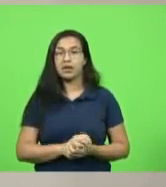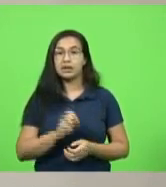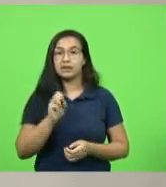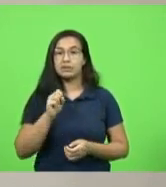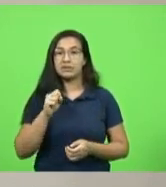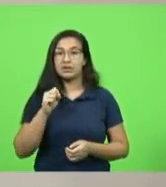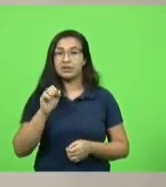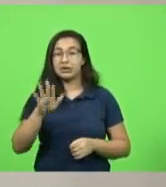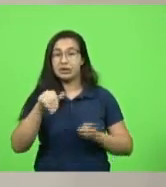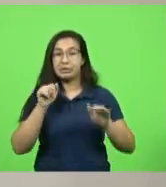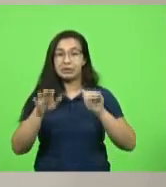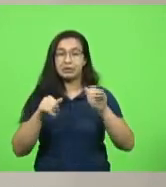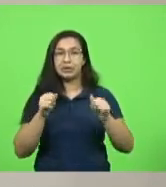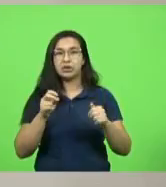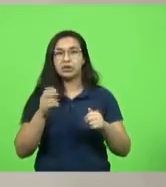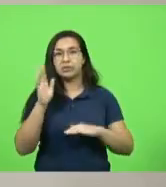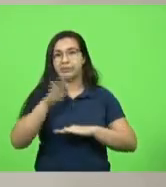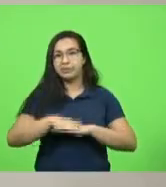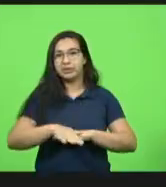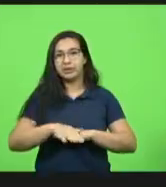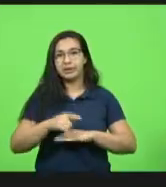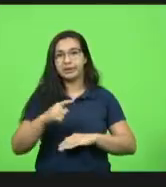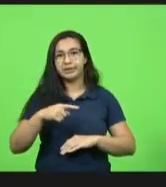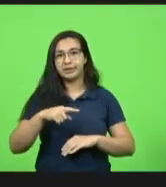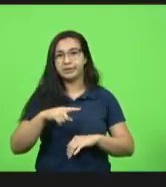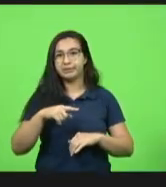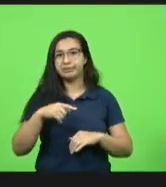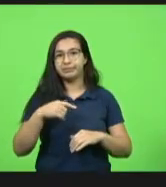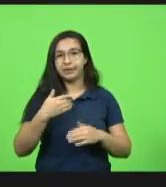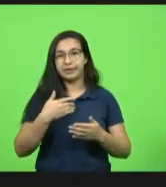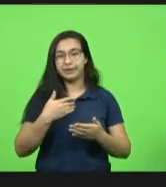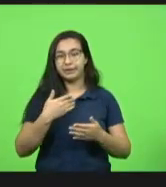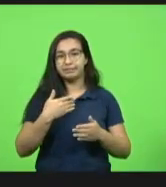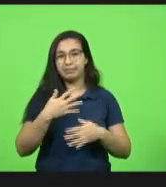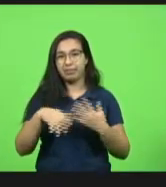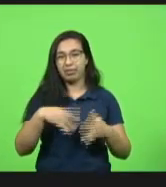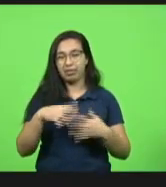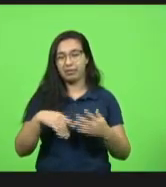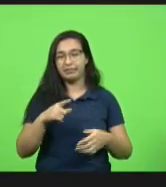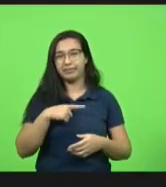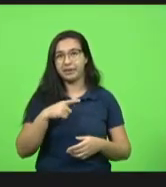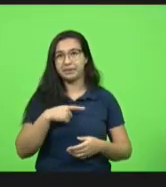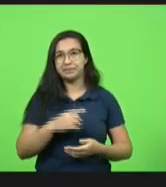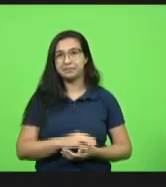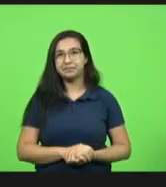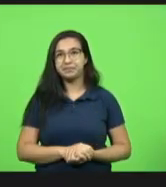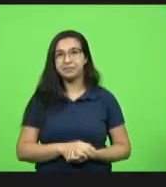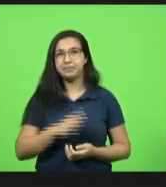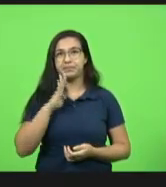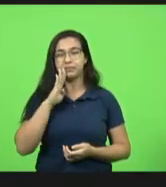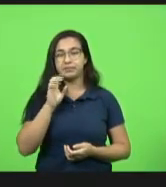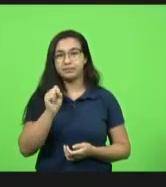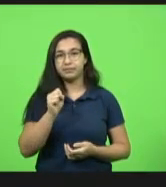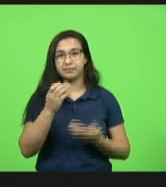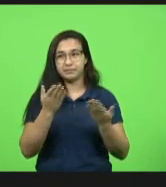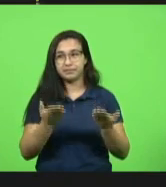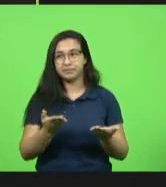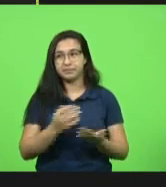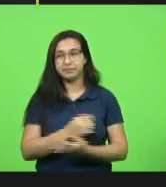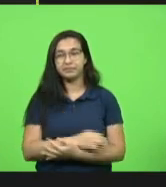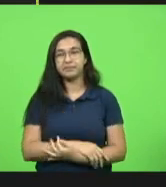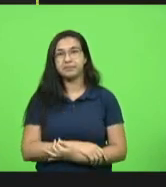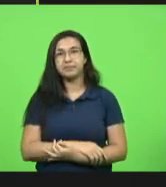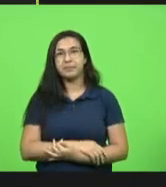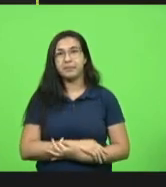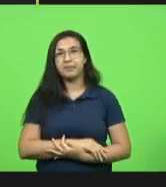ficar a tarde inteira e a gente não sai do lugar. Não, eu quero propor uma solução, presidente. Vamos lá, deputado Bruno, com a palavra.